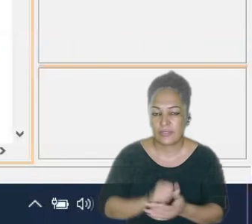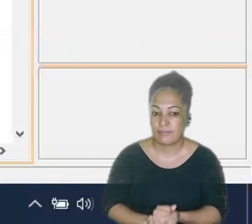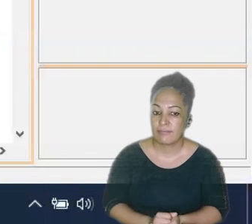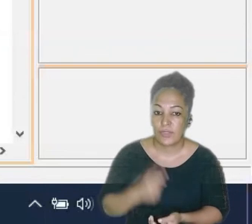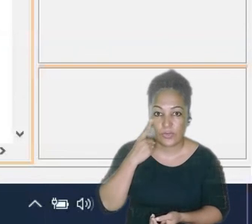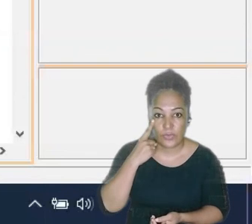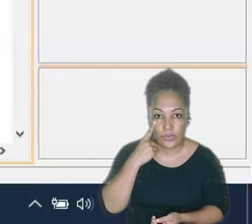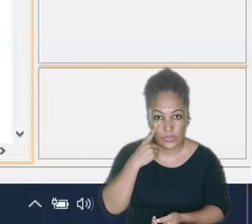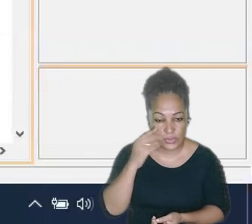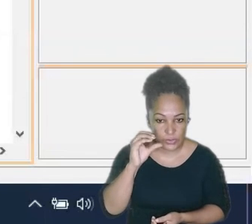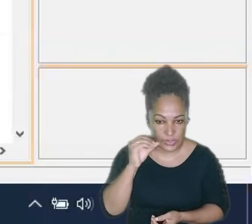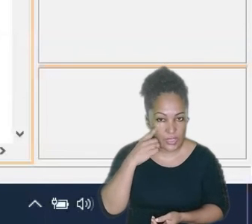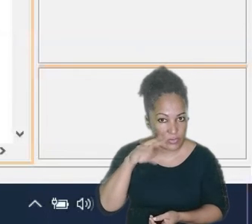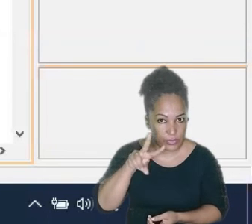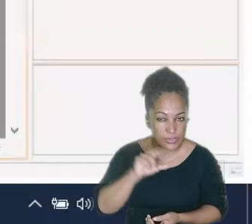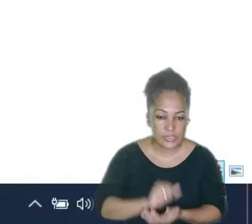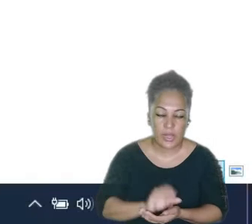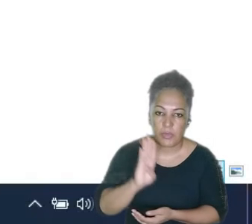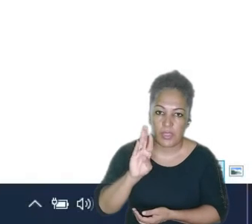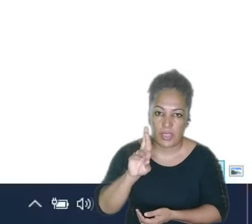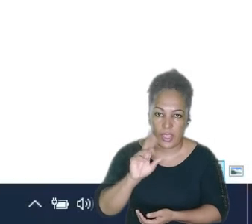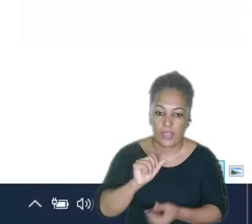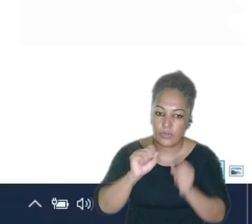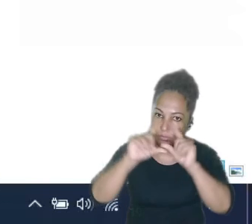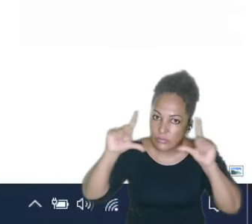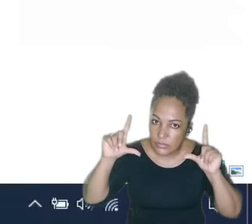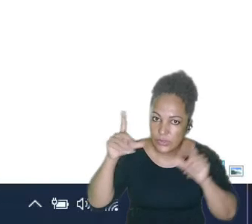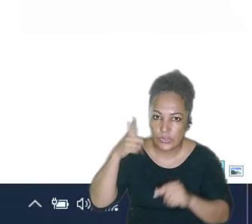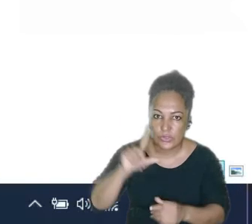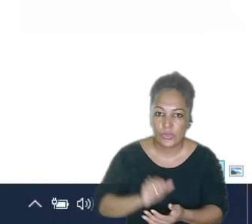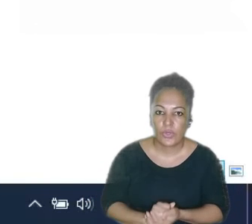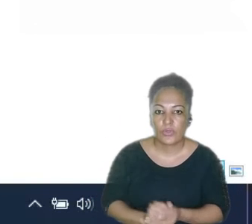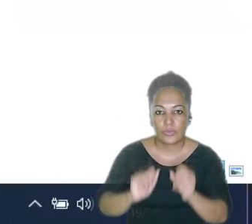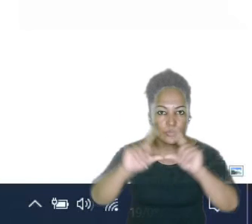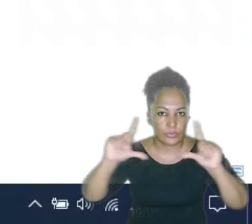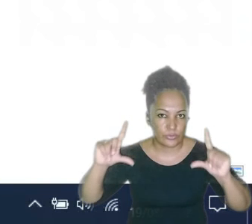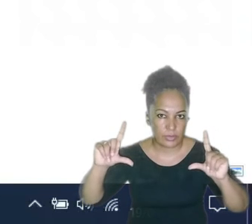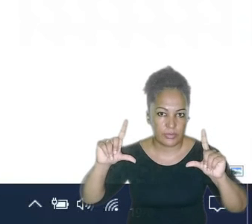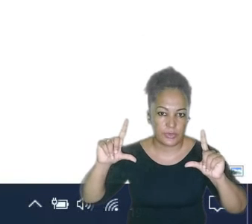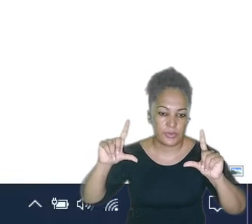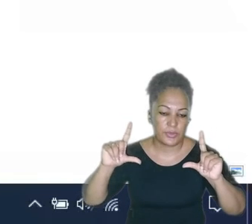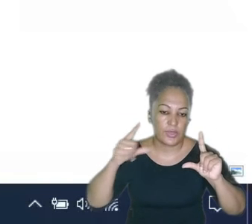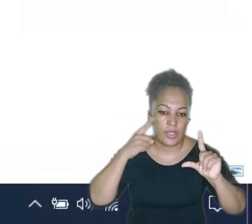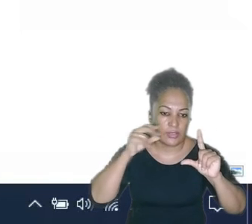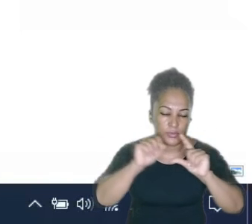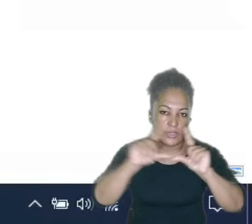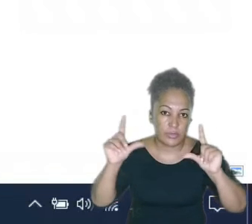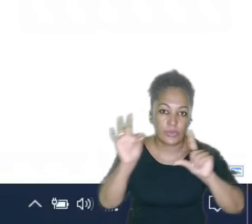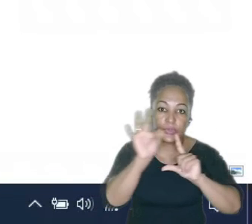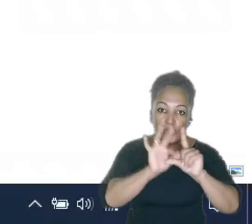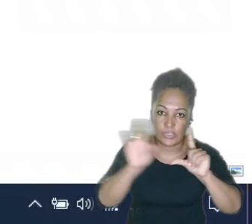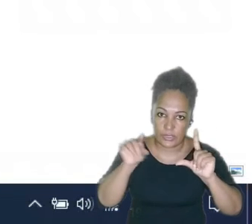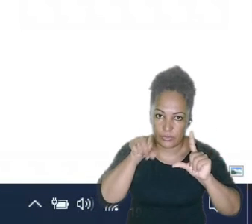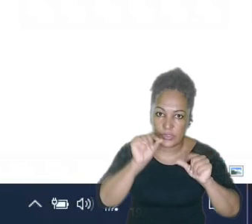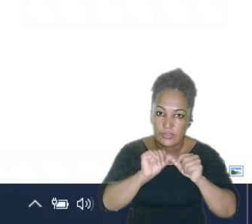já aberto? Então, vamos fazer aqui do zero. Olha, tá. Então, tá aqui o BR Modelo. Vou abrir ele de novo, ó. Então, você abre o BR